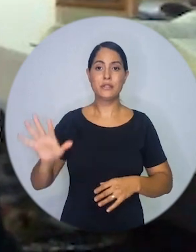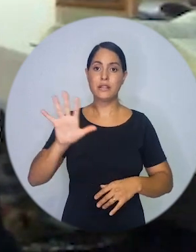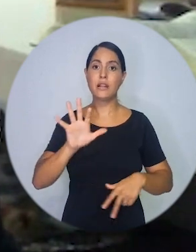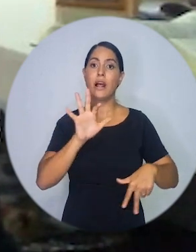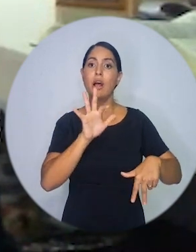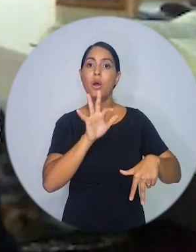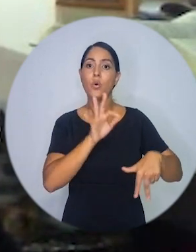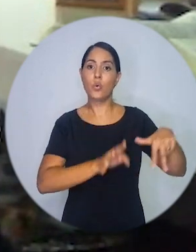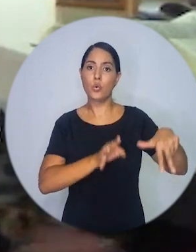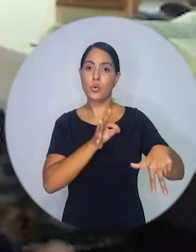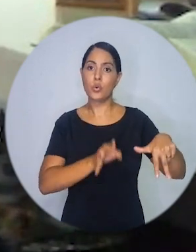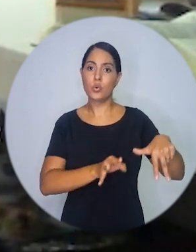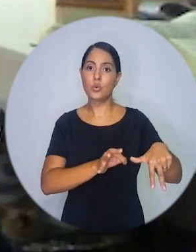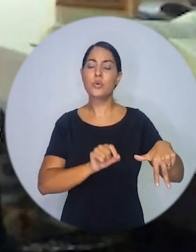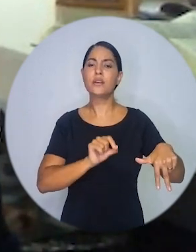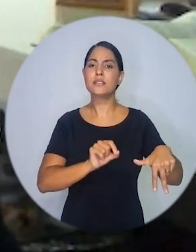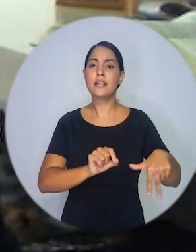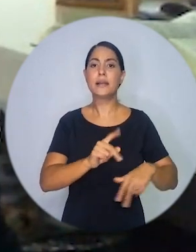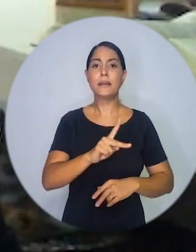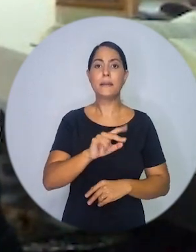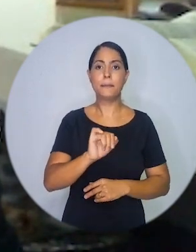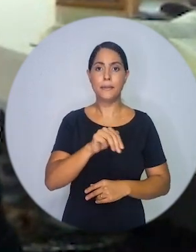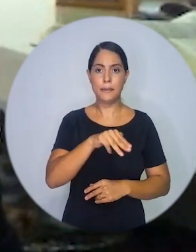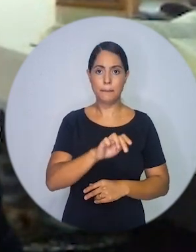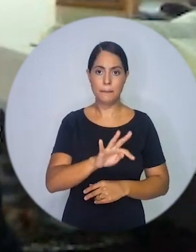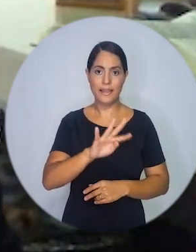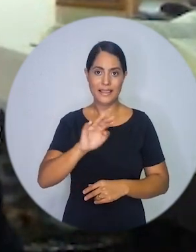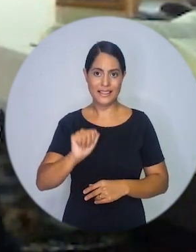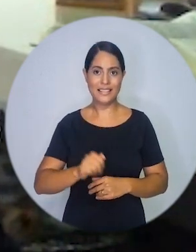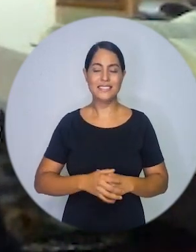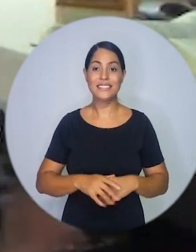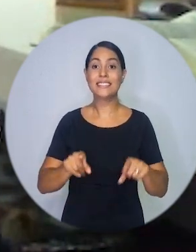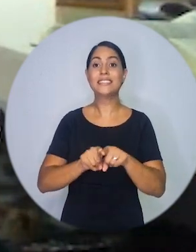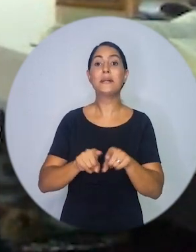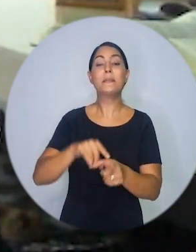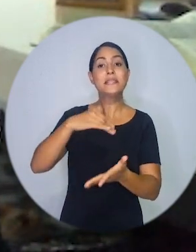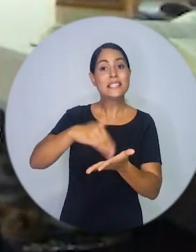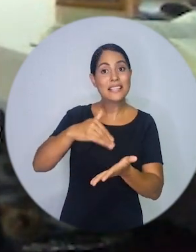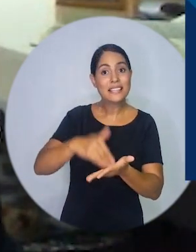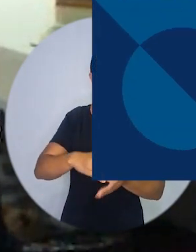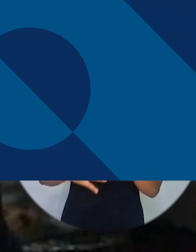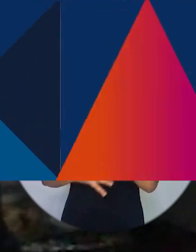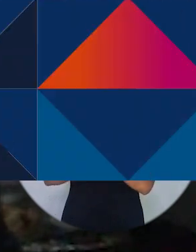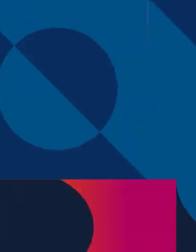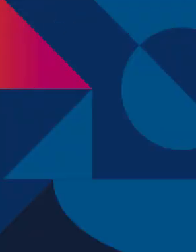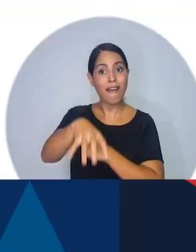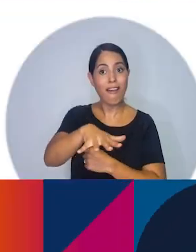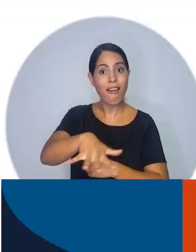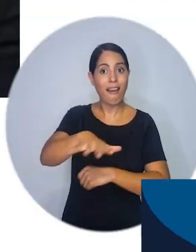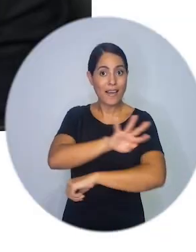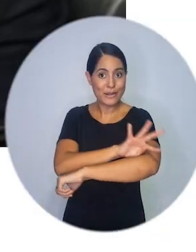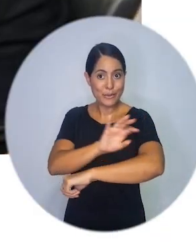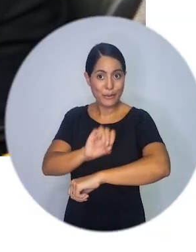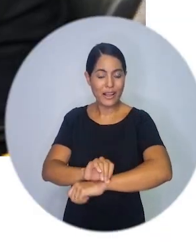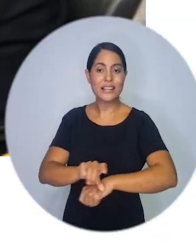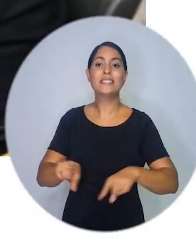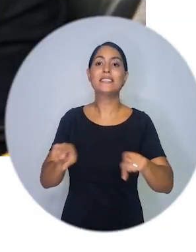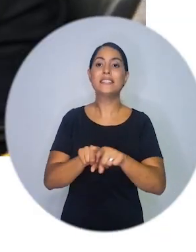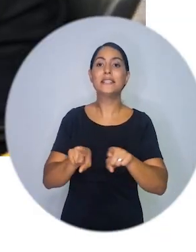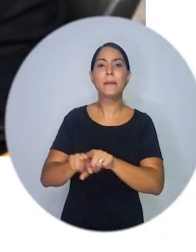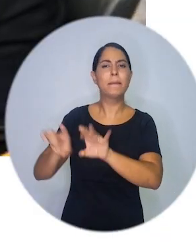juiz federal, Adelmar Aires Pimenta, também a Secretaria de Segurança Pública do Estado do